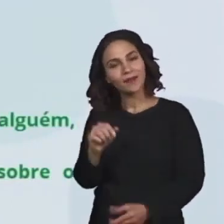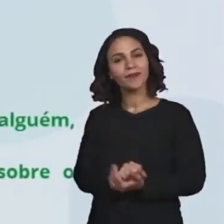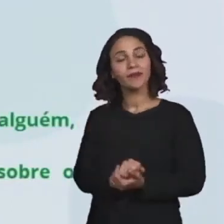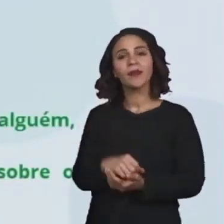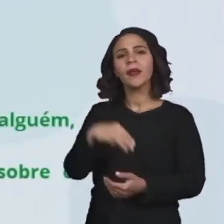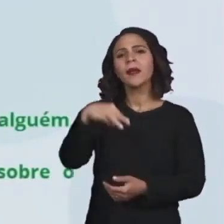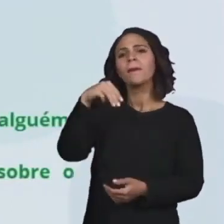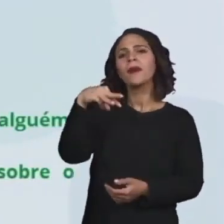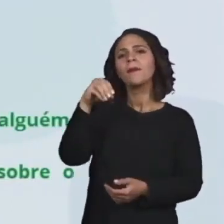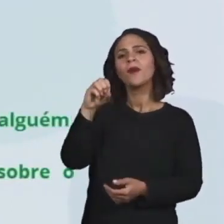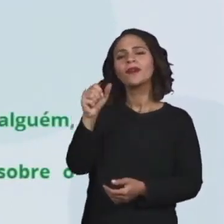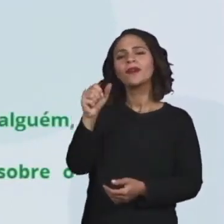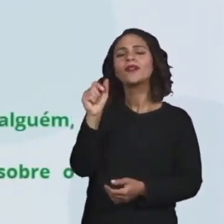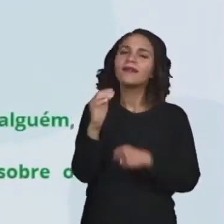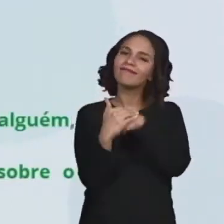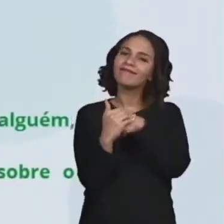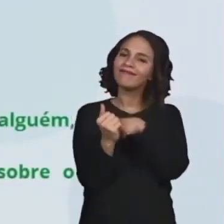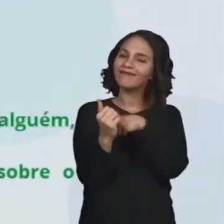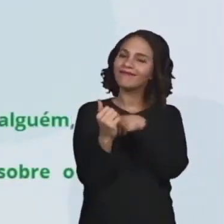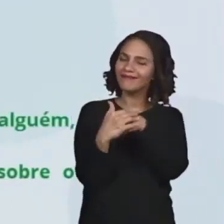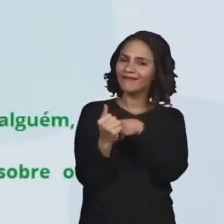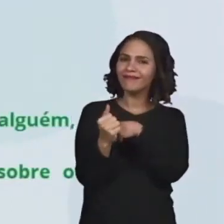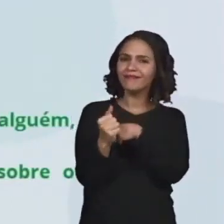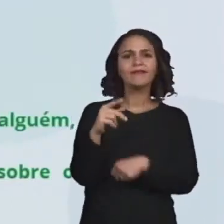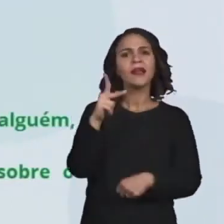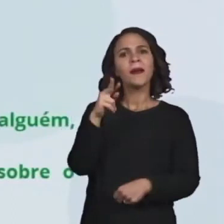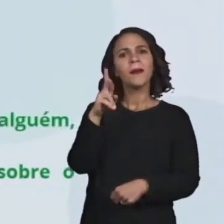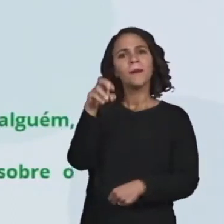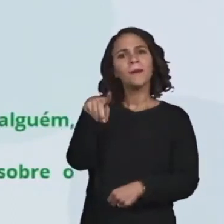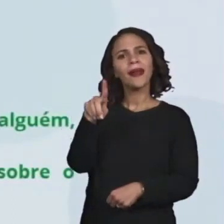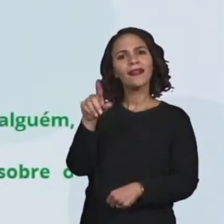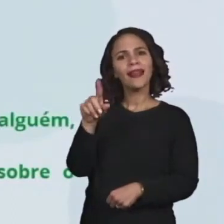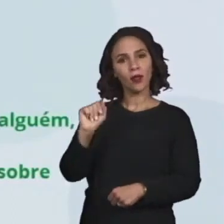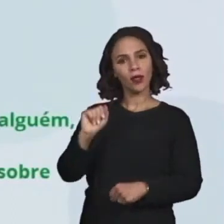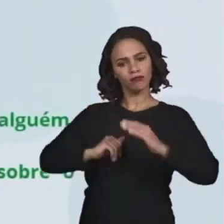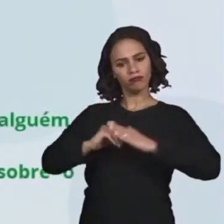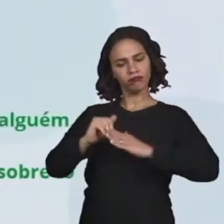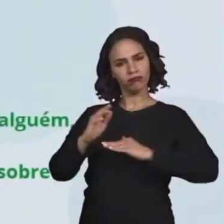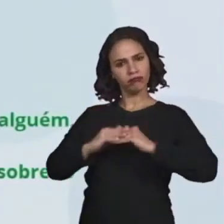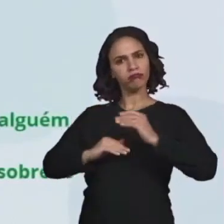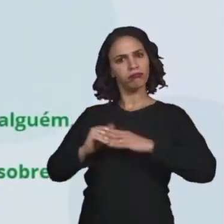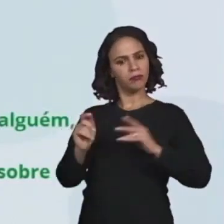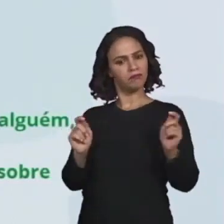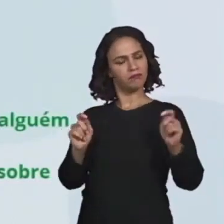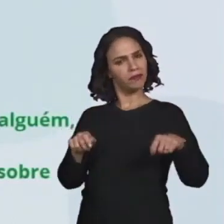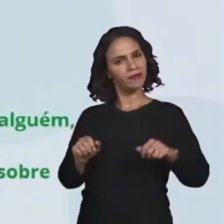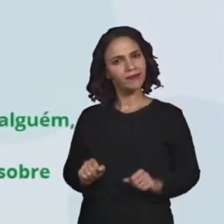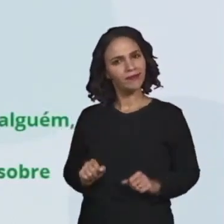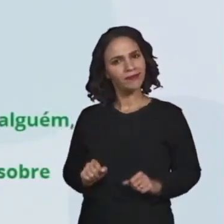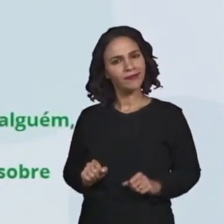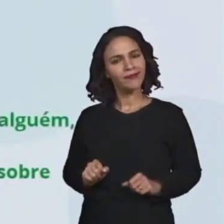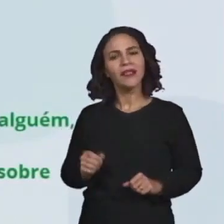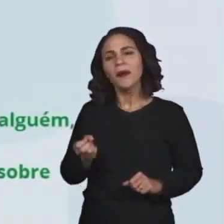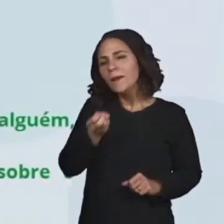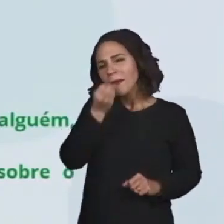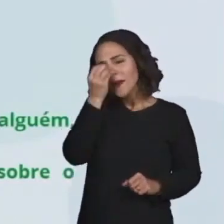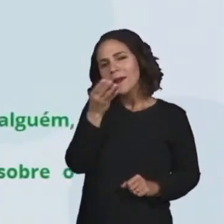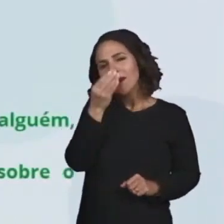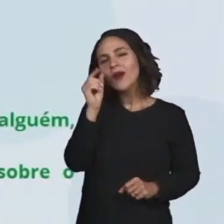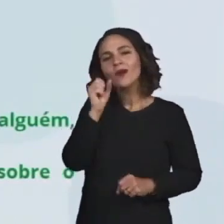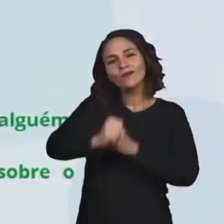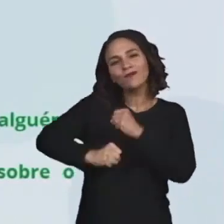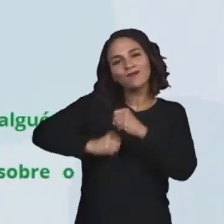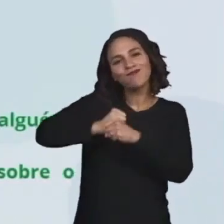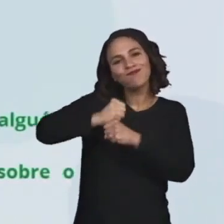mimosa? Mimosa é meiga. E prendada? Habilidosa, apta. Completar primaveras quer